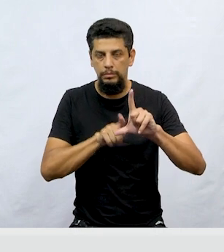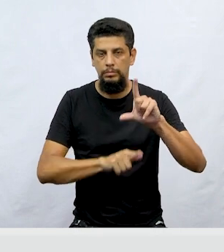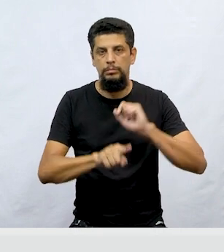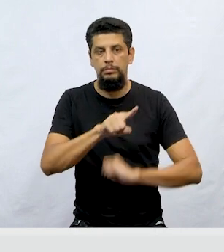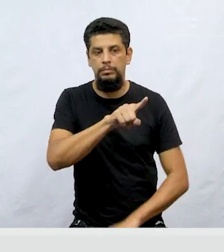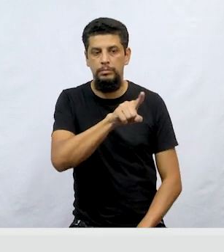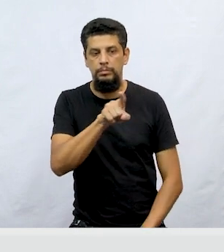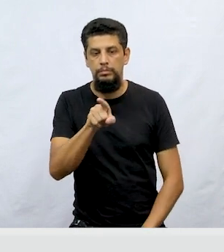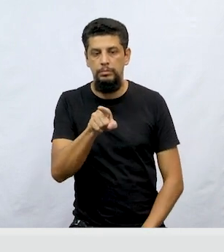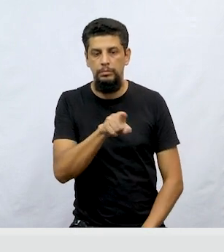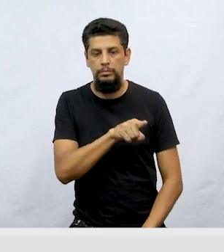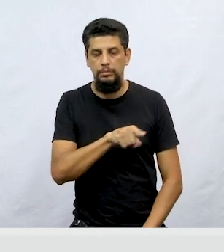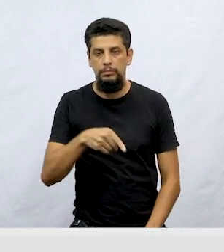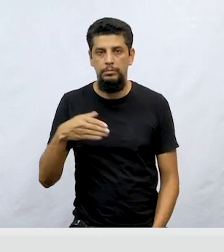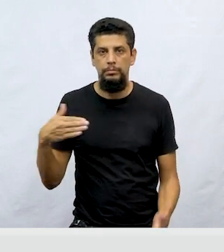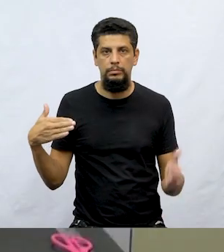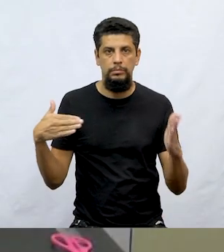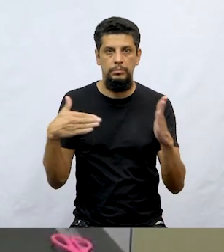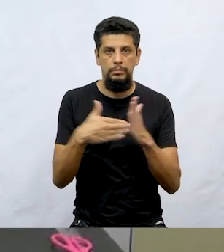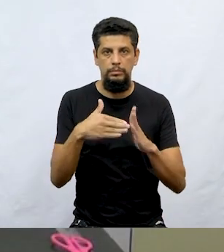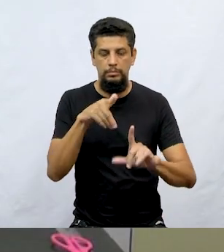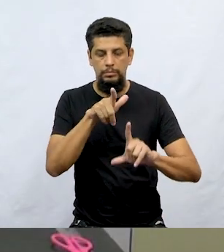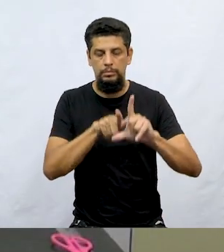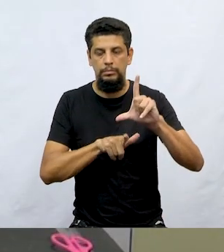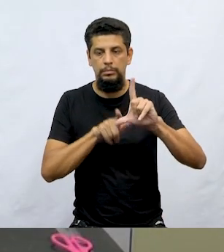Z. Vamos lá?